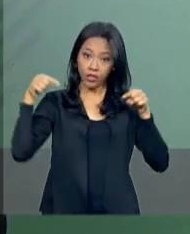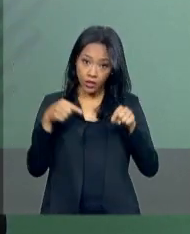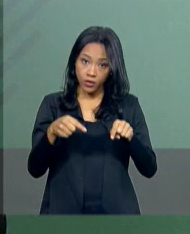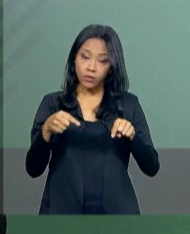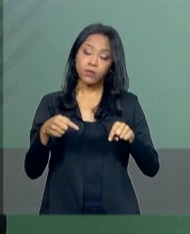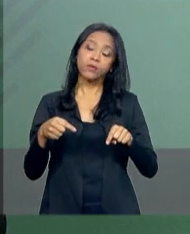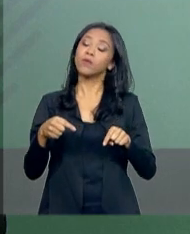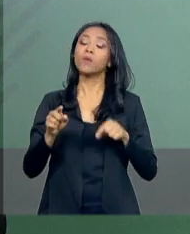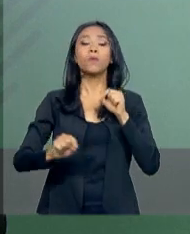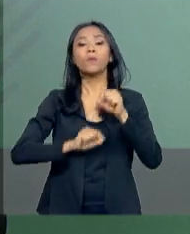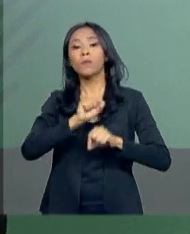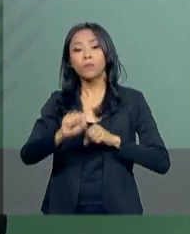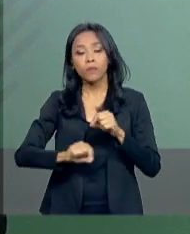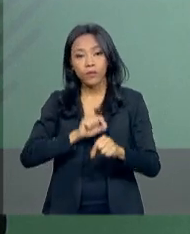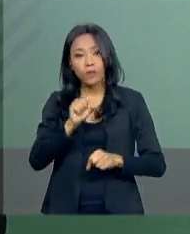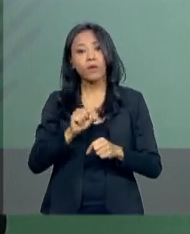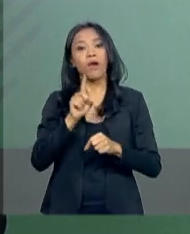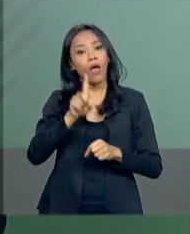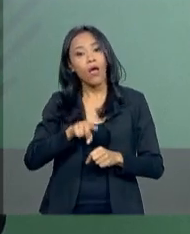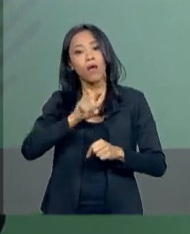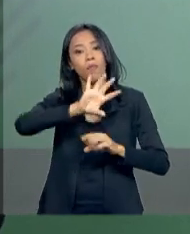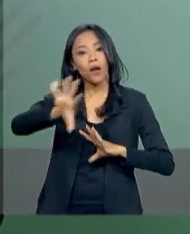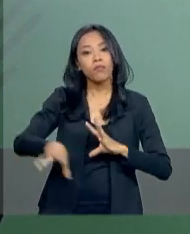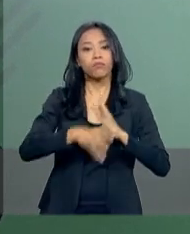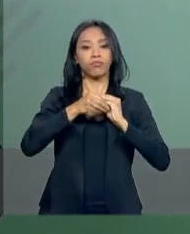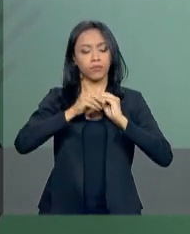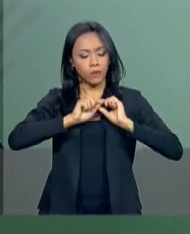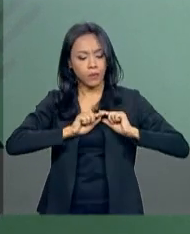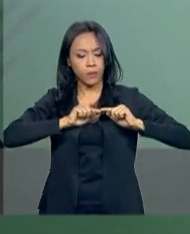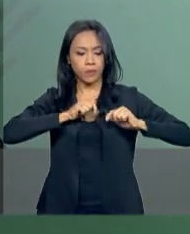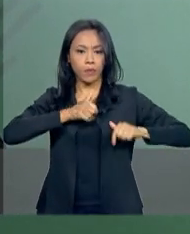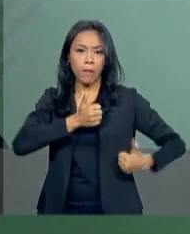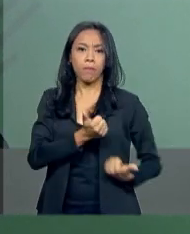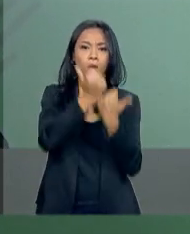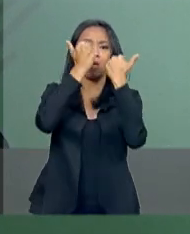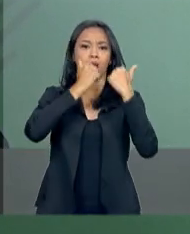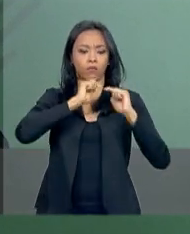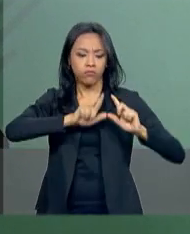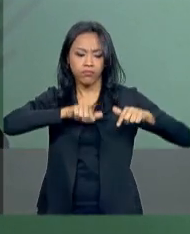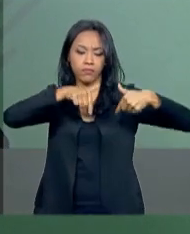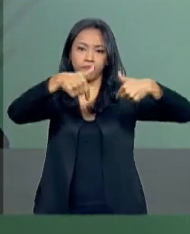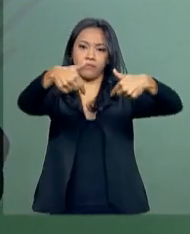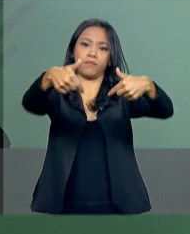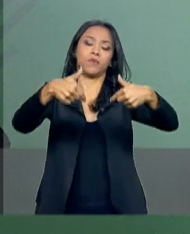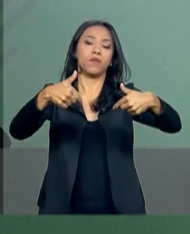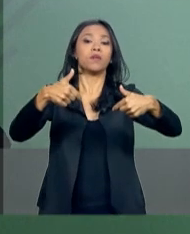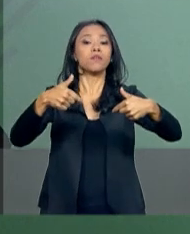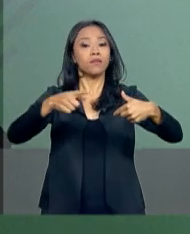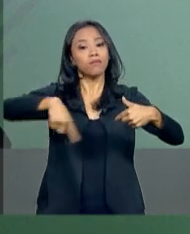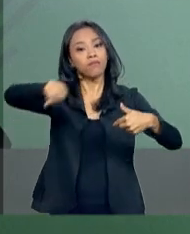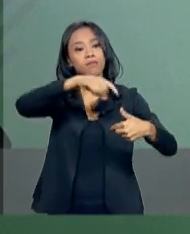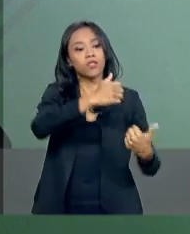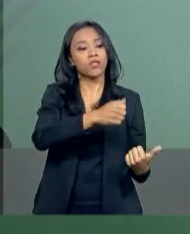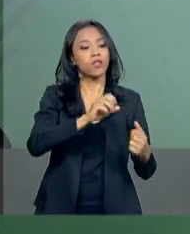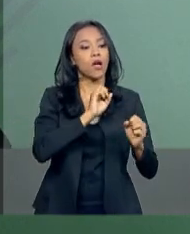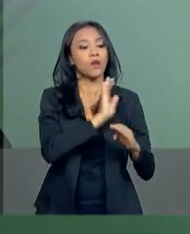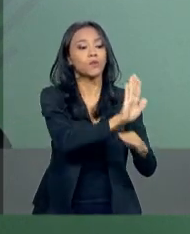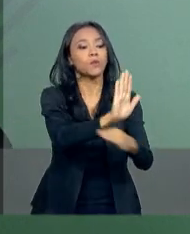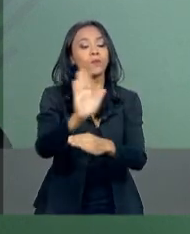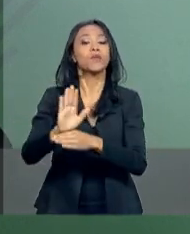complementar as ações humanitárias que o governo federal é